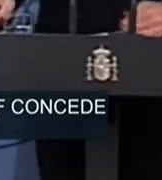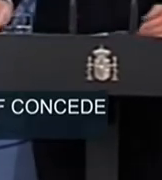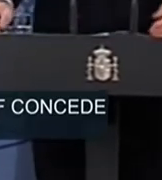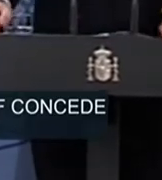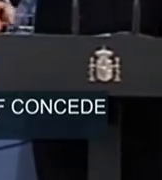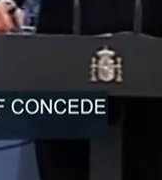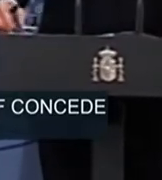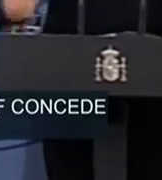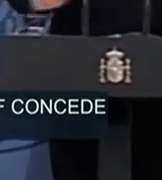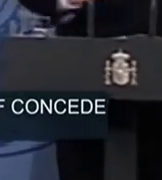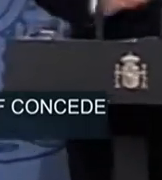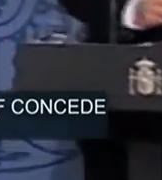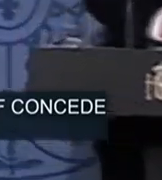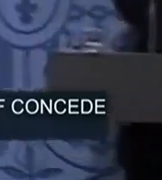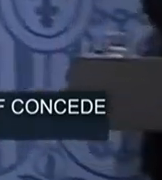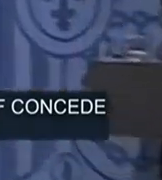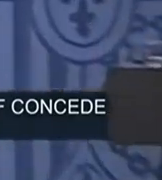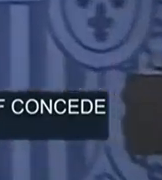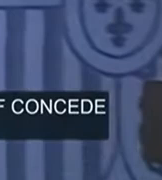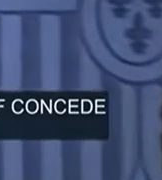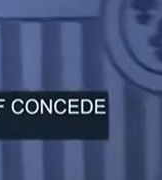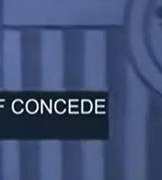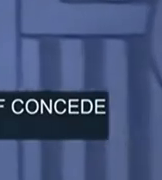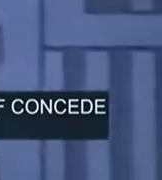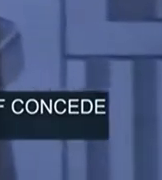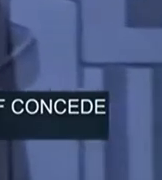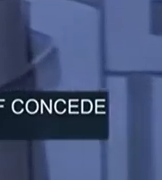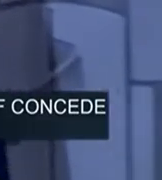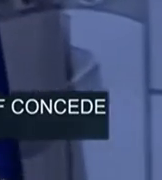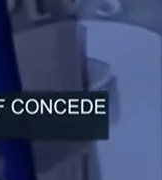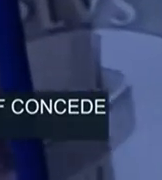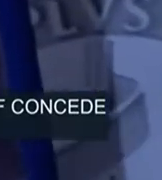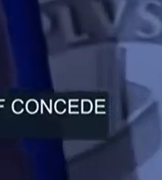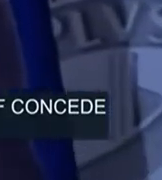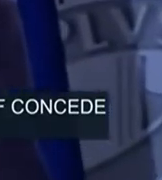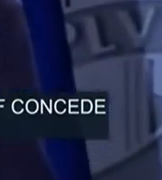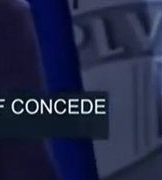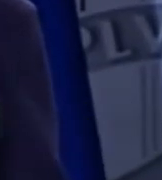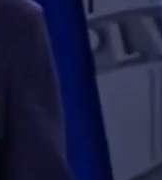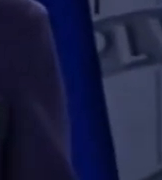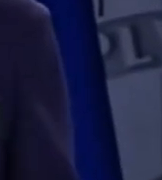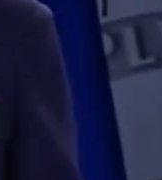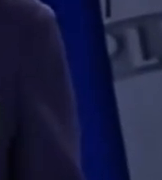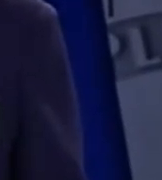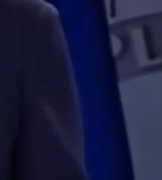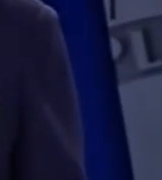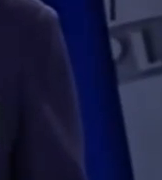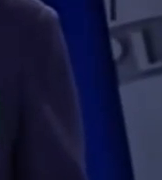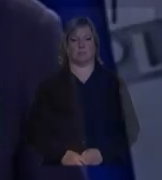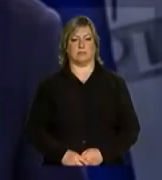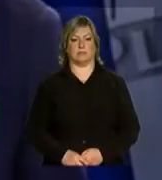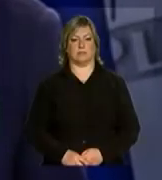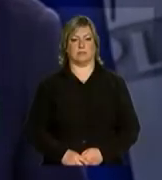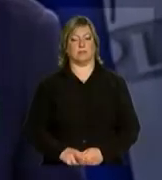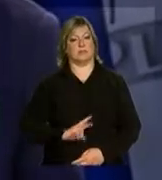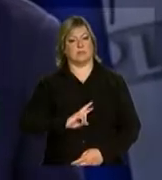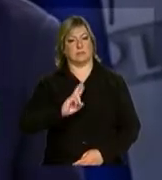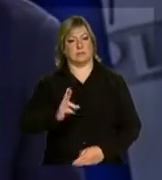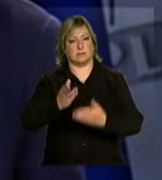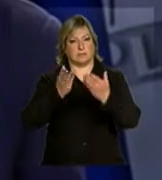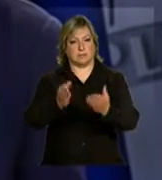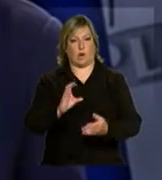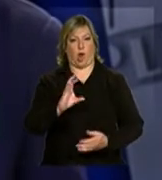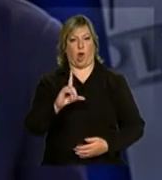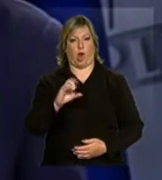Querido jornalista Clóvis Rossi, eu considero que a